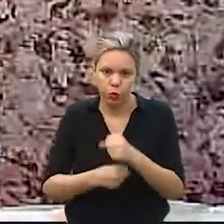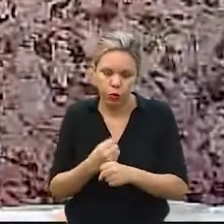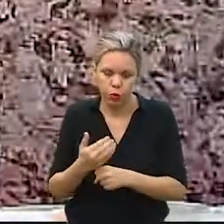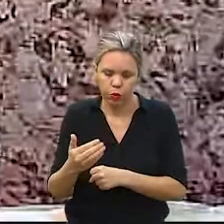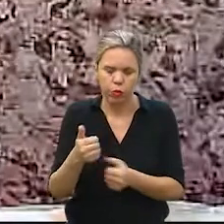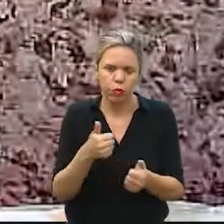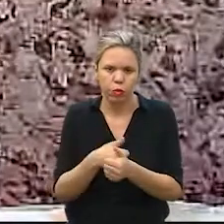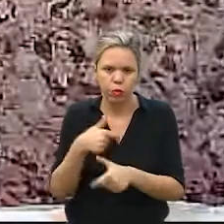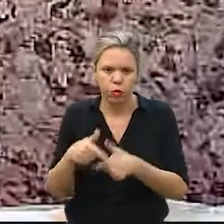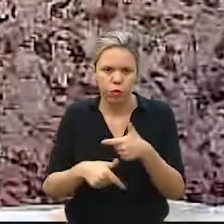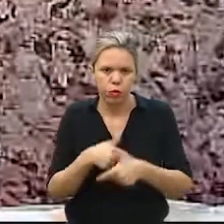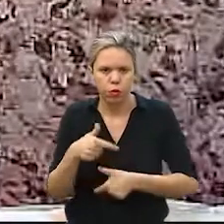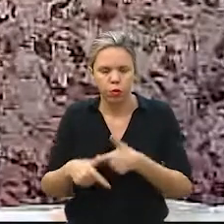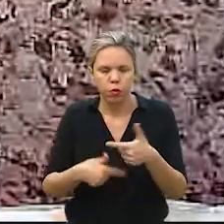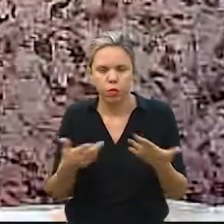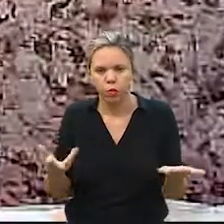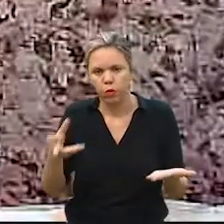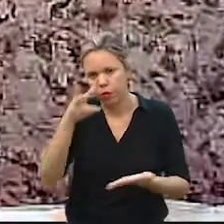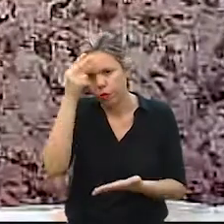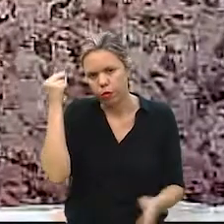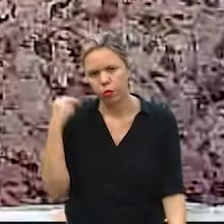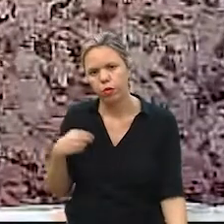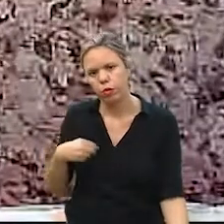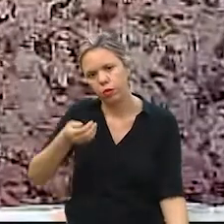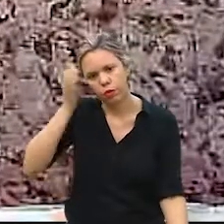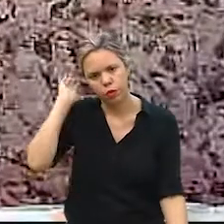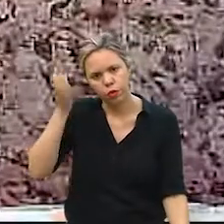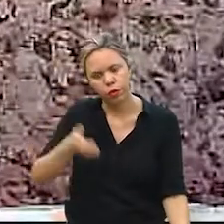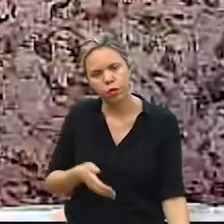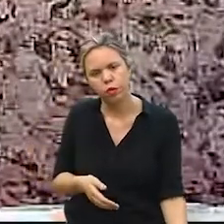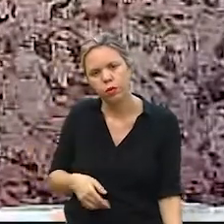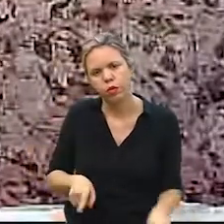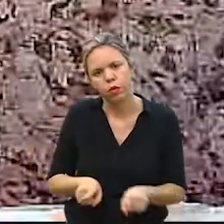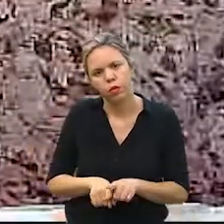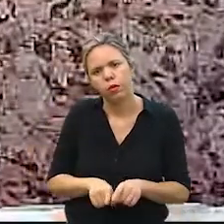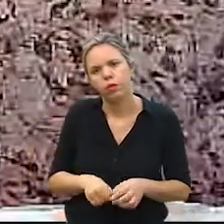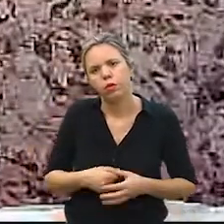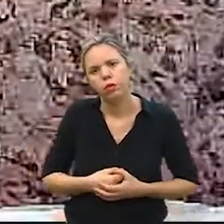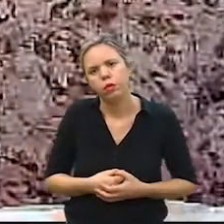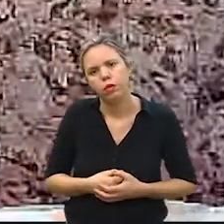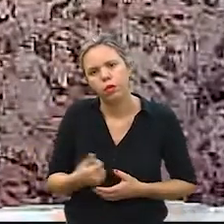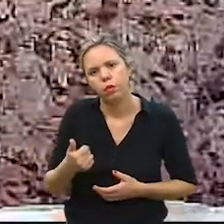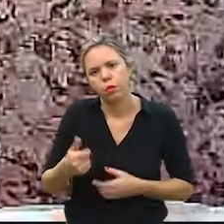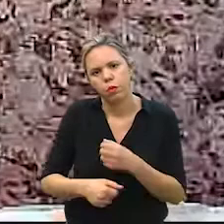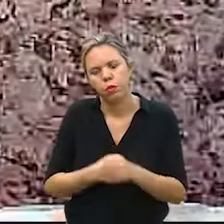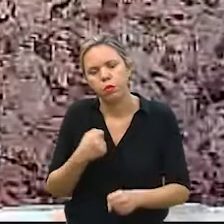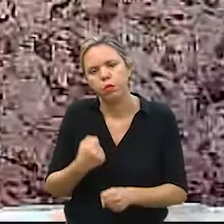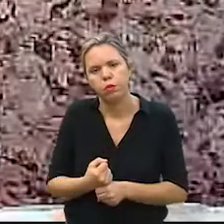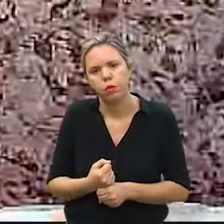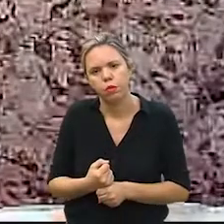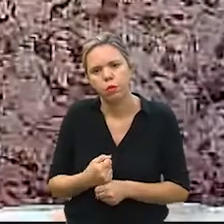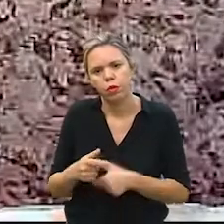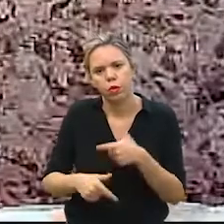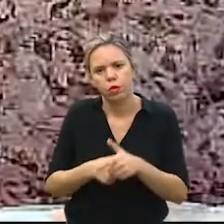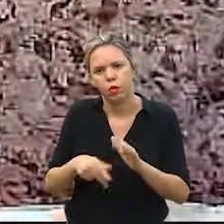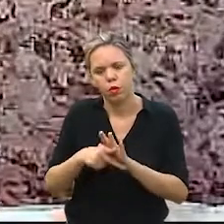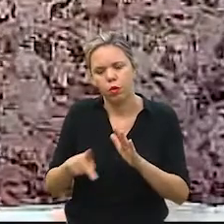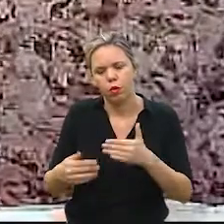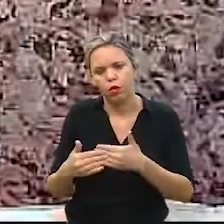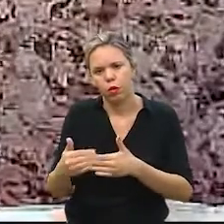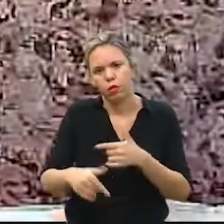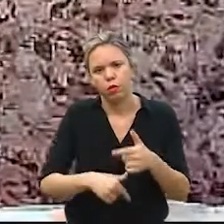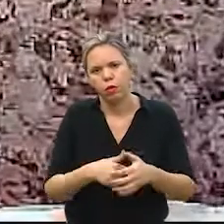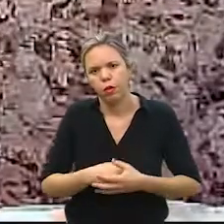do exercício do atual prefeito, Dário Saad, mas pega também o primeiro ano do exercício do próximo